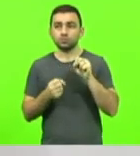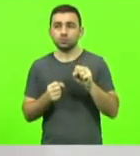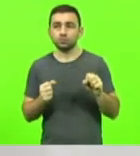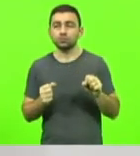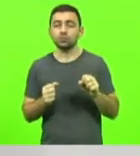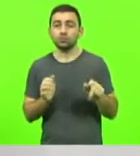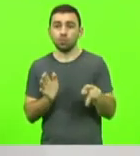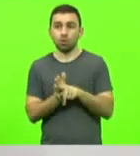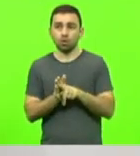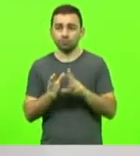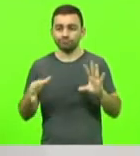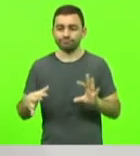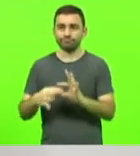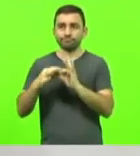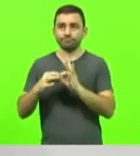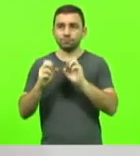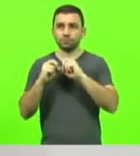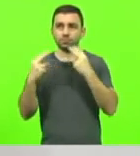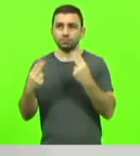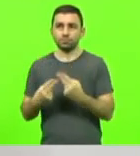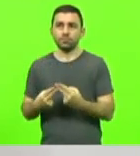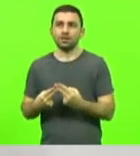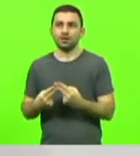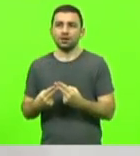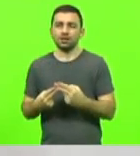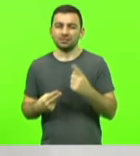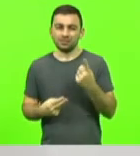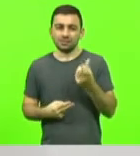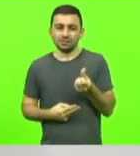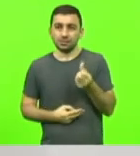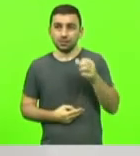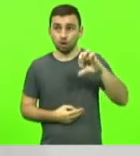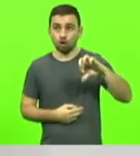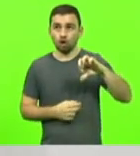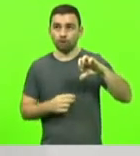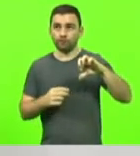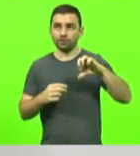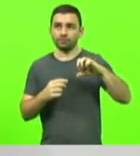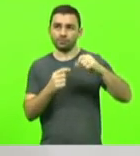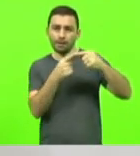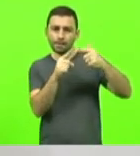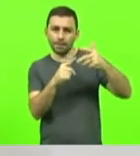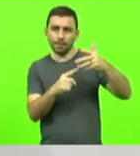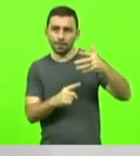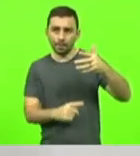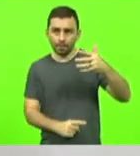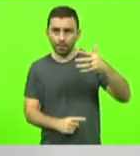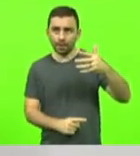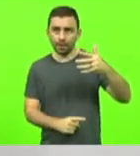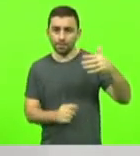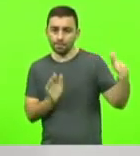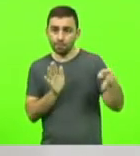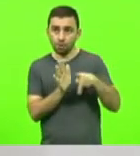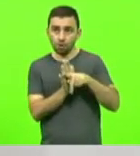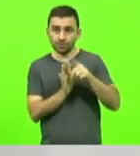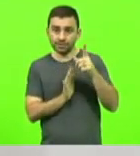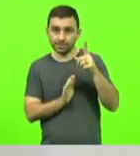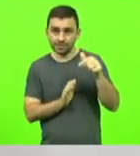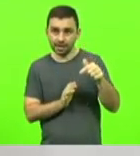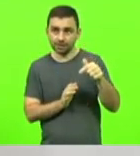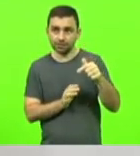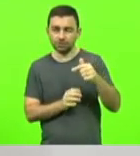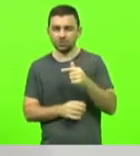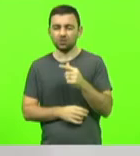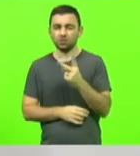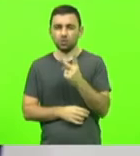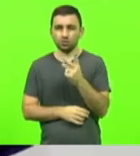ONU. Das 169 metas que integram os 17 objetivos estabelecidos em 2015, que